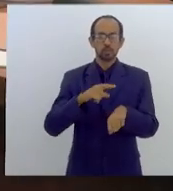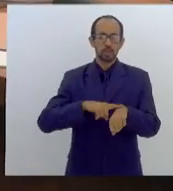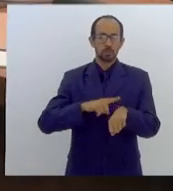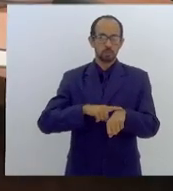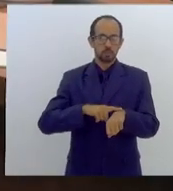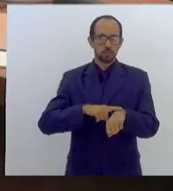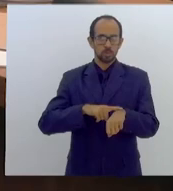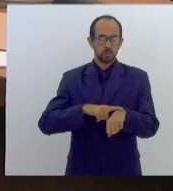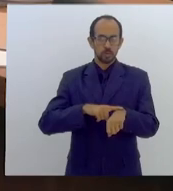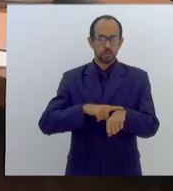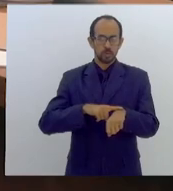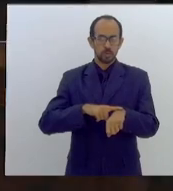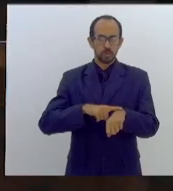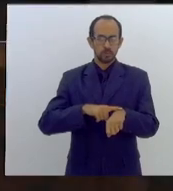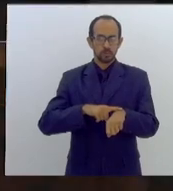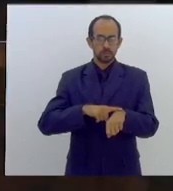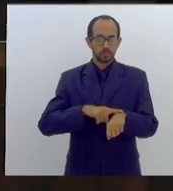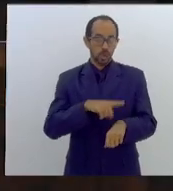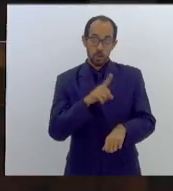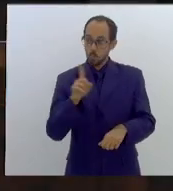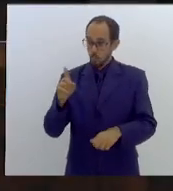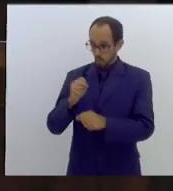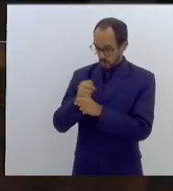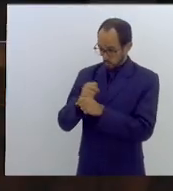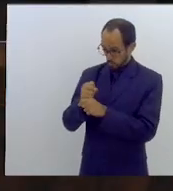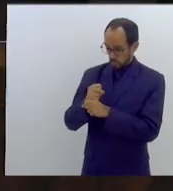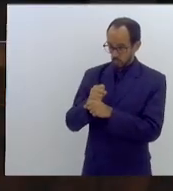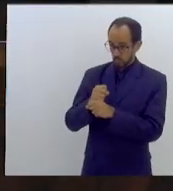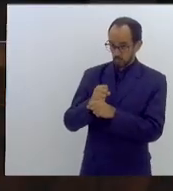presidente. Porque, segundo,